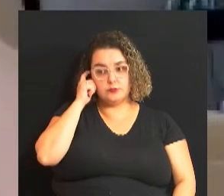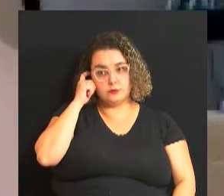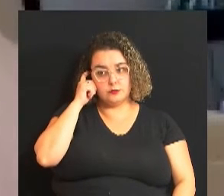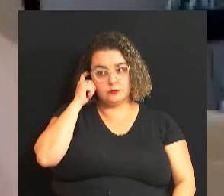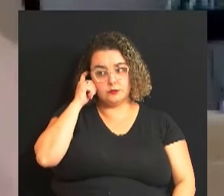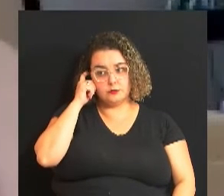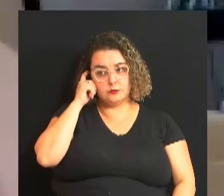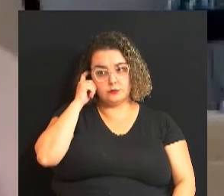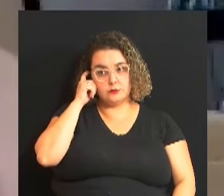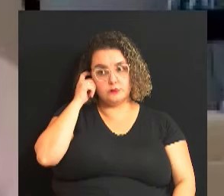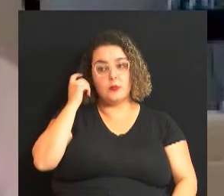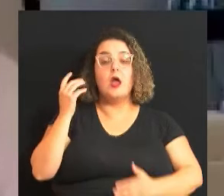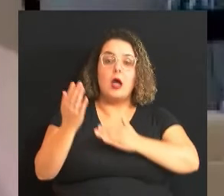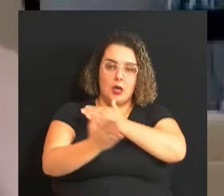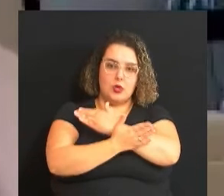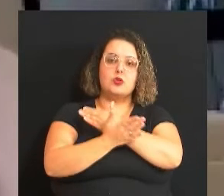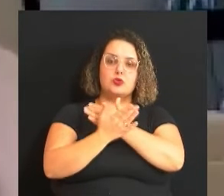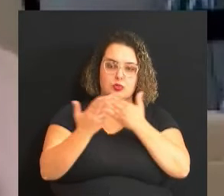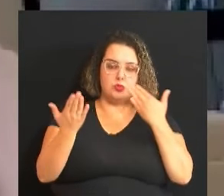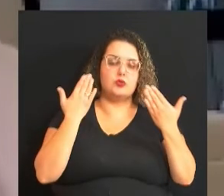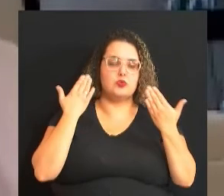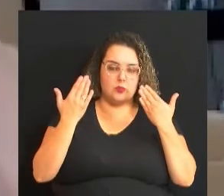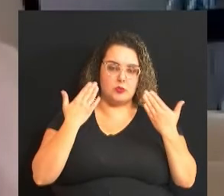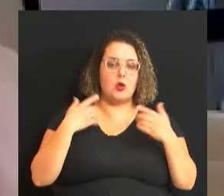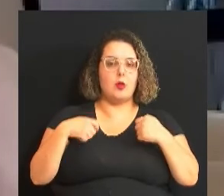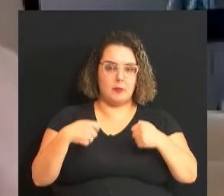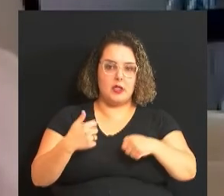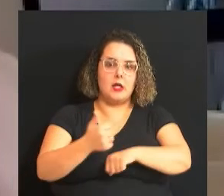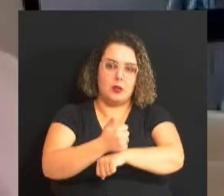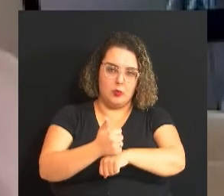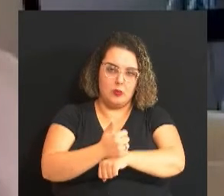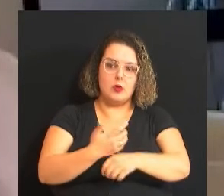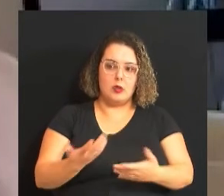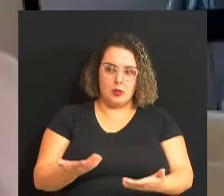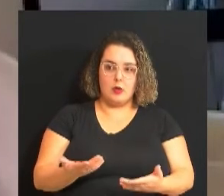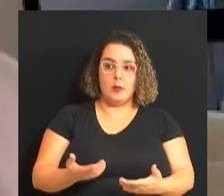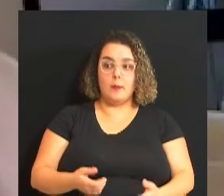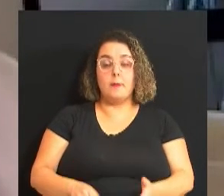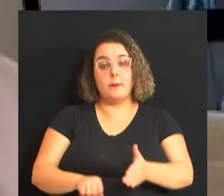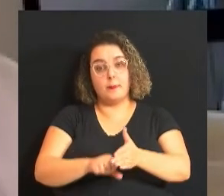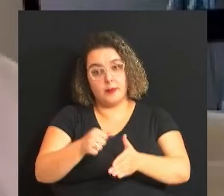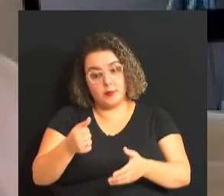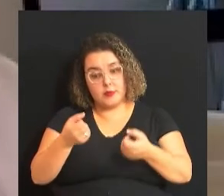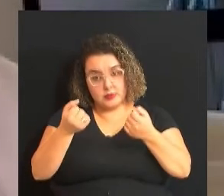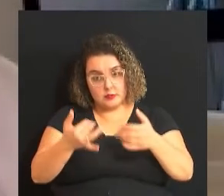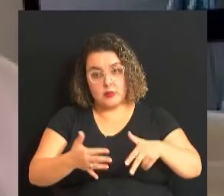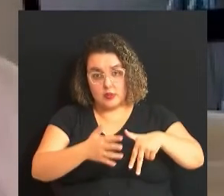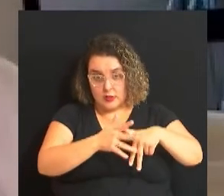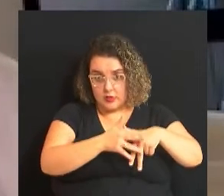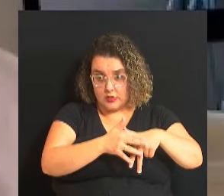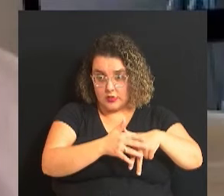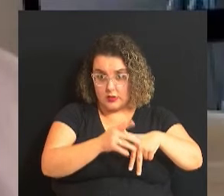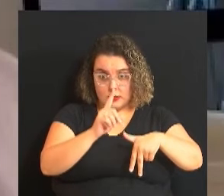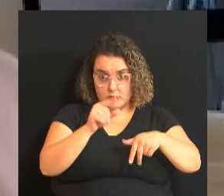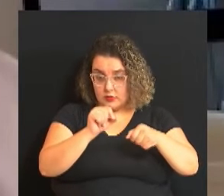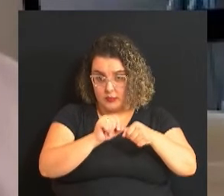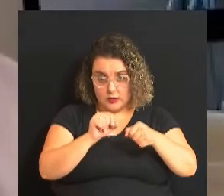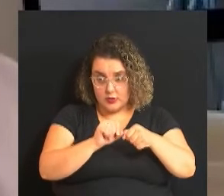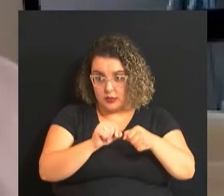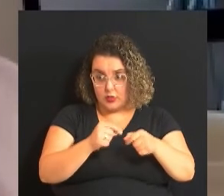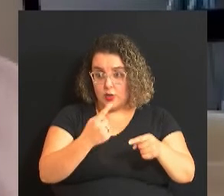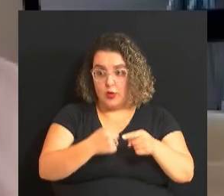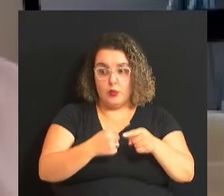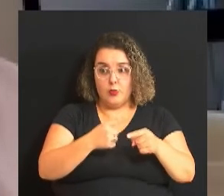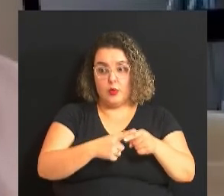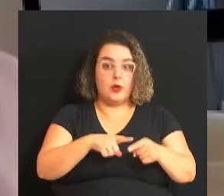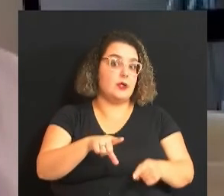da ajuda de uma psicóloga, né? Primeiro, você tem que explicar para o doente que você não está fazendo aquilo porque você